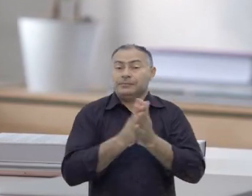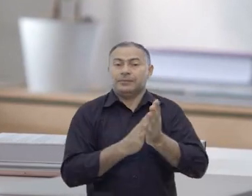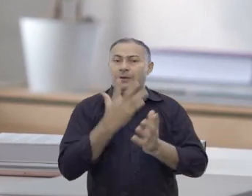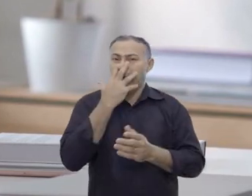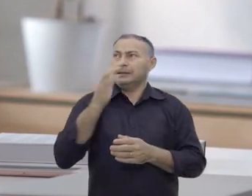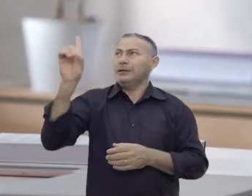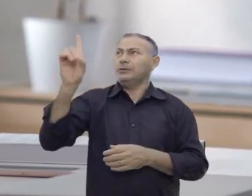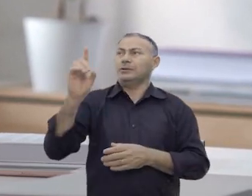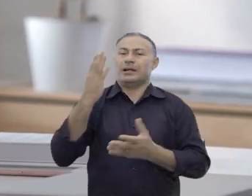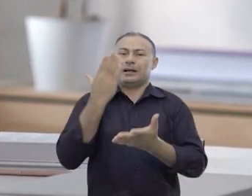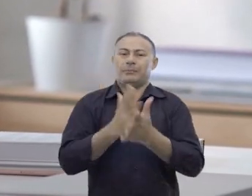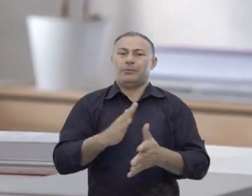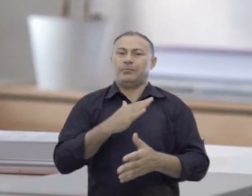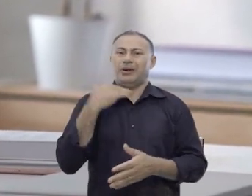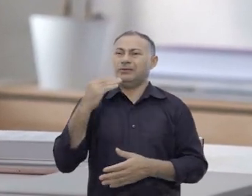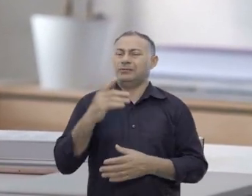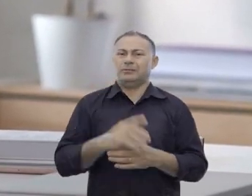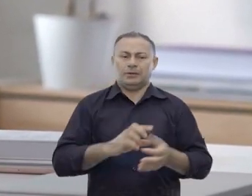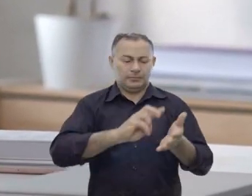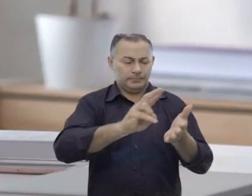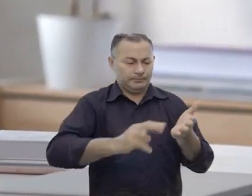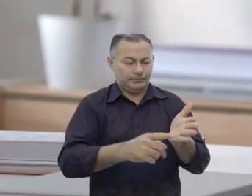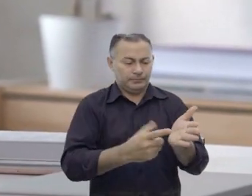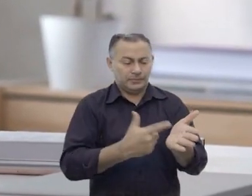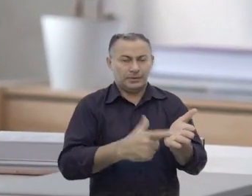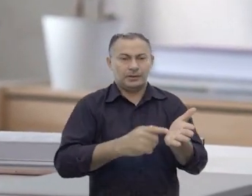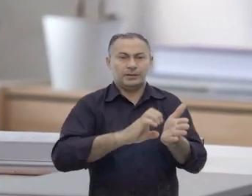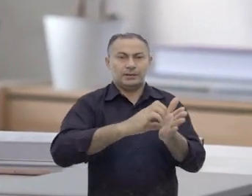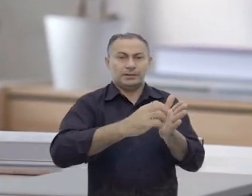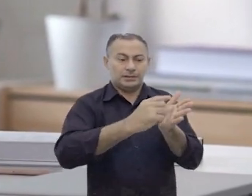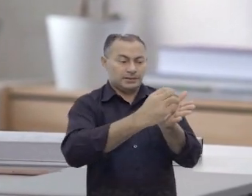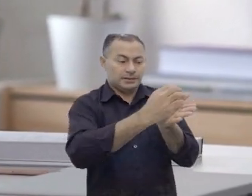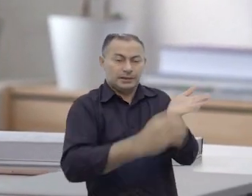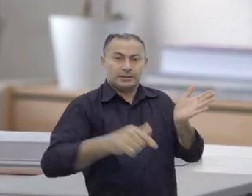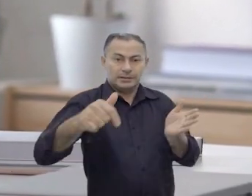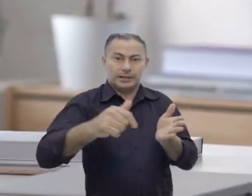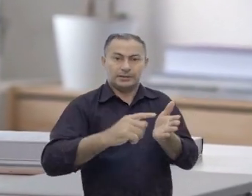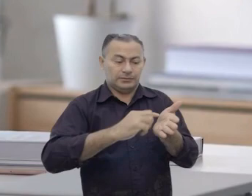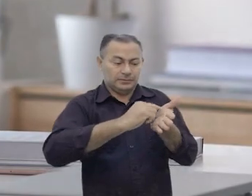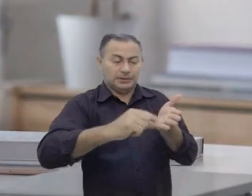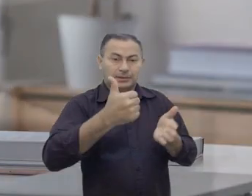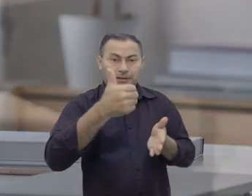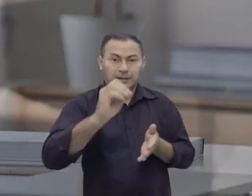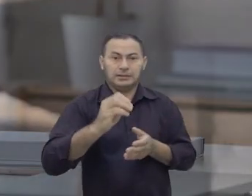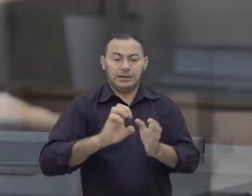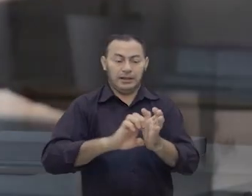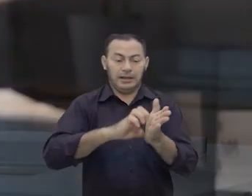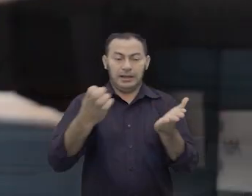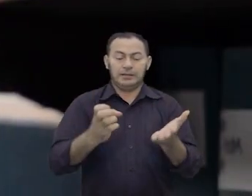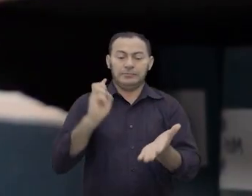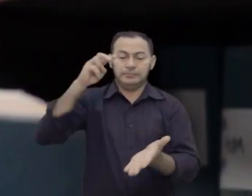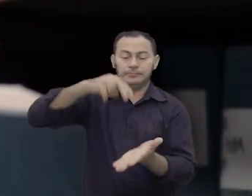dizer, acho que Deus morreu, nós lemos no capítulo 7, versículo 10, que Esdras tinha decidido